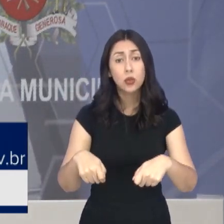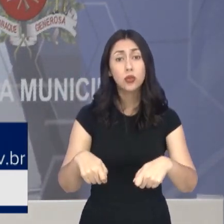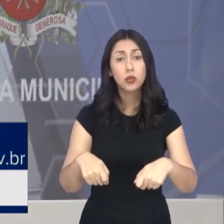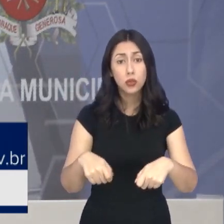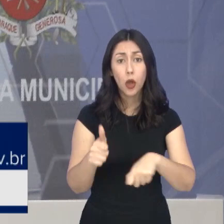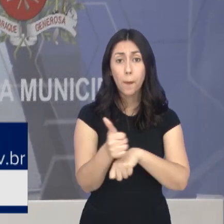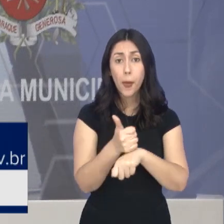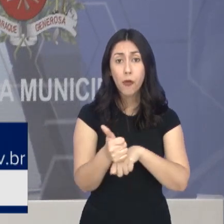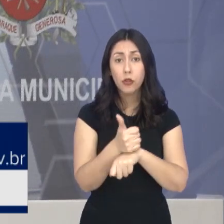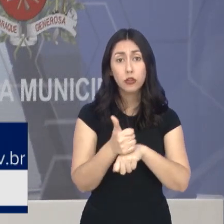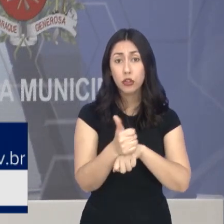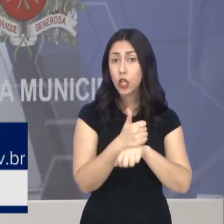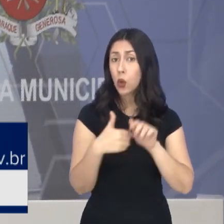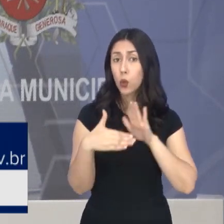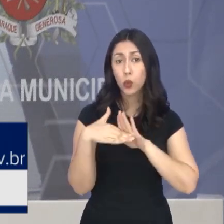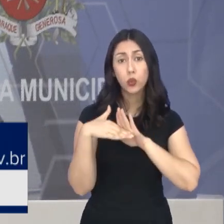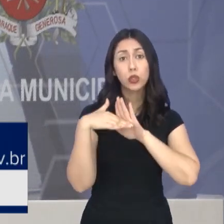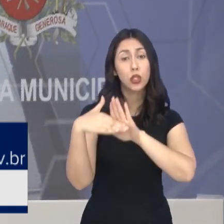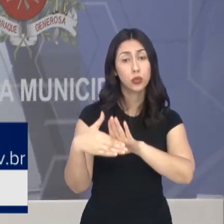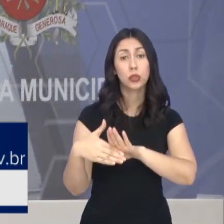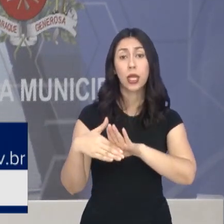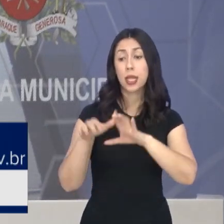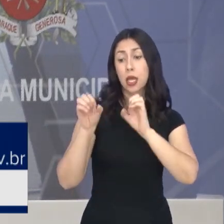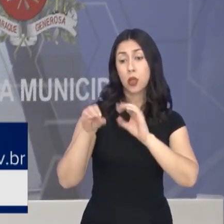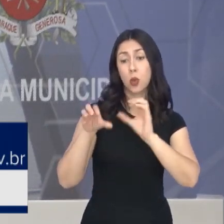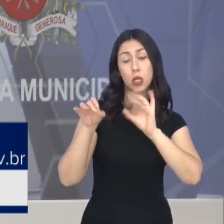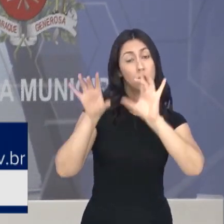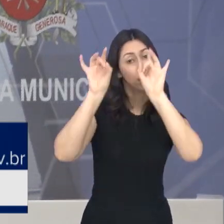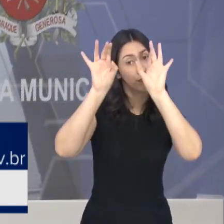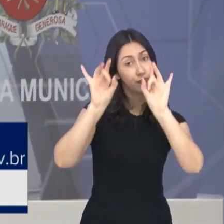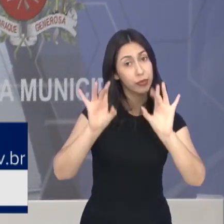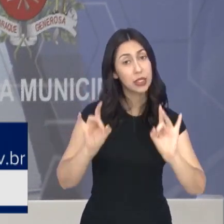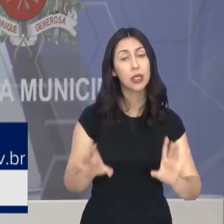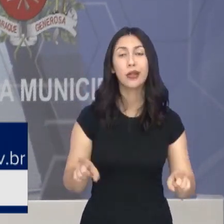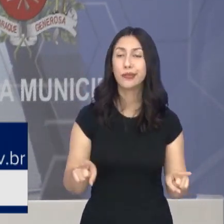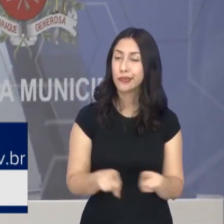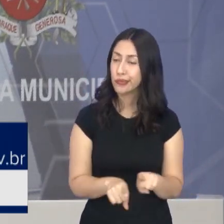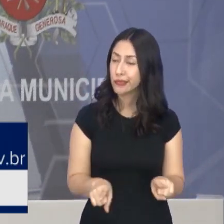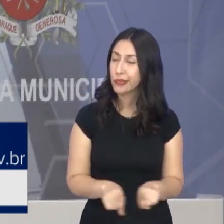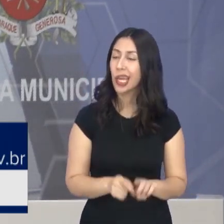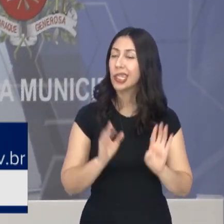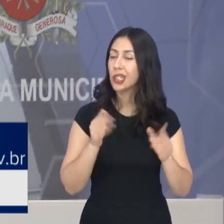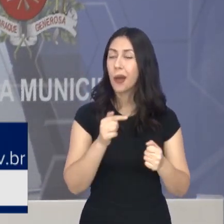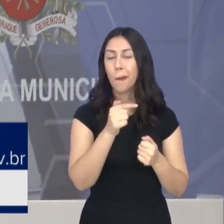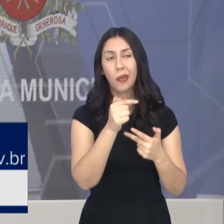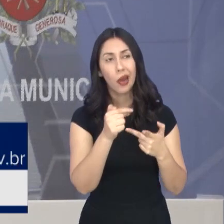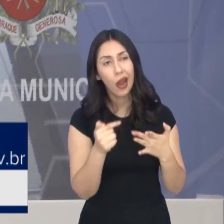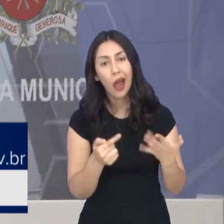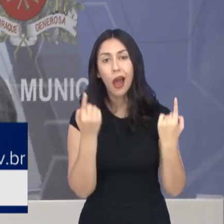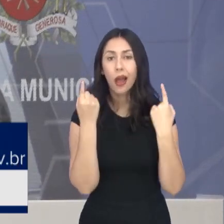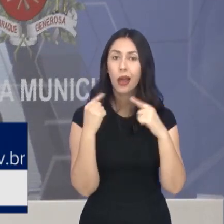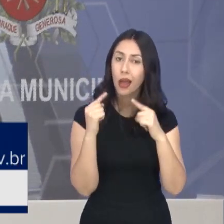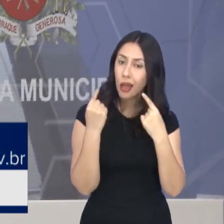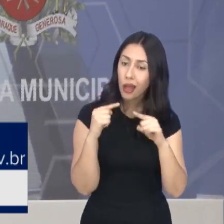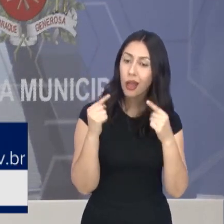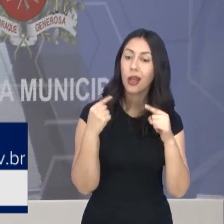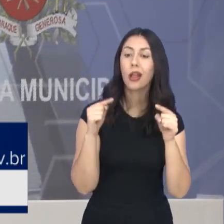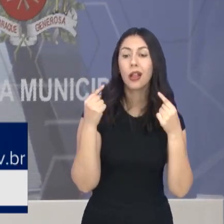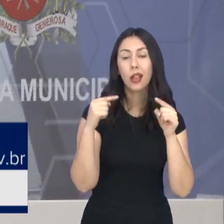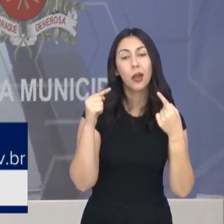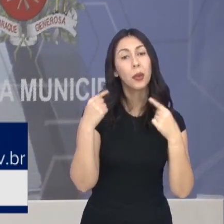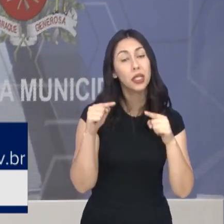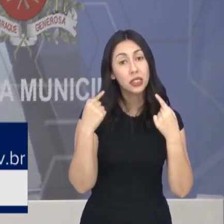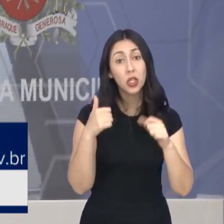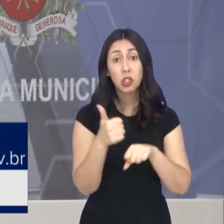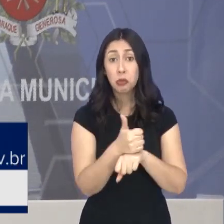de educação especial, né? Também tem muitas reclamações, não sou o primeiro vereador a falar que os auxiliares de